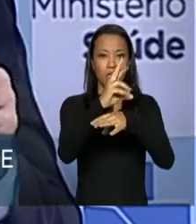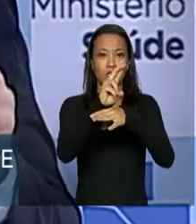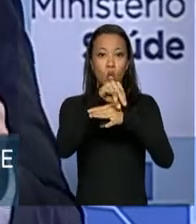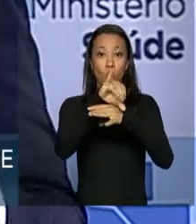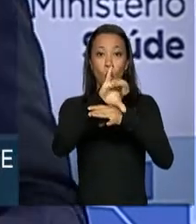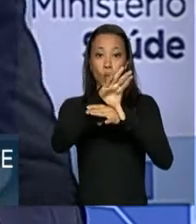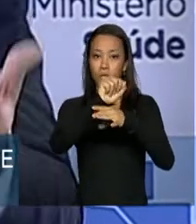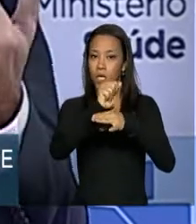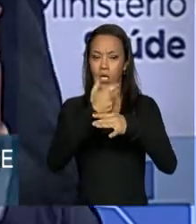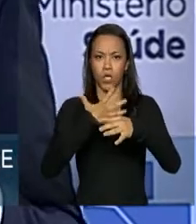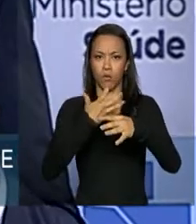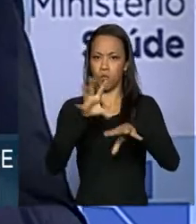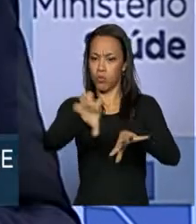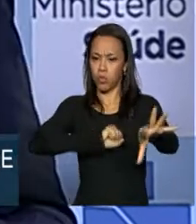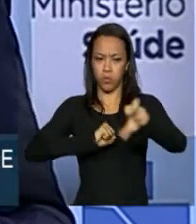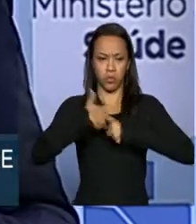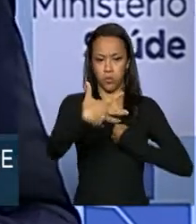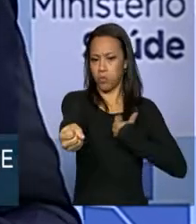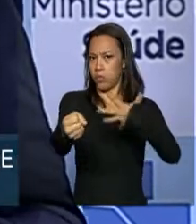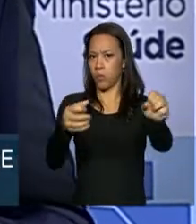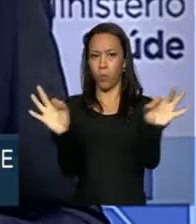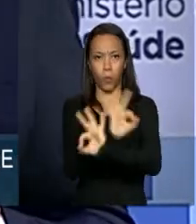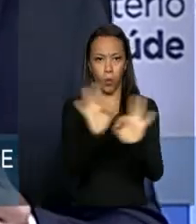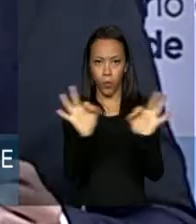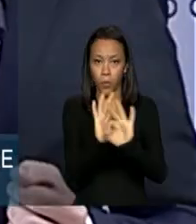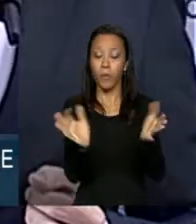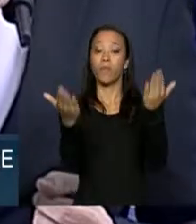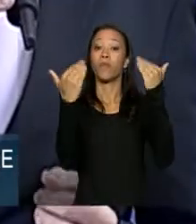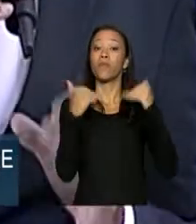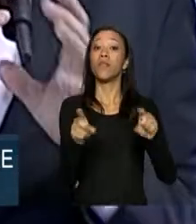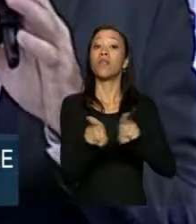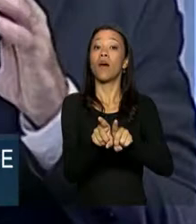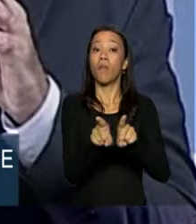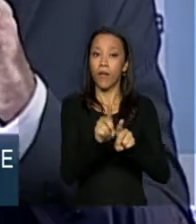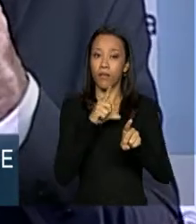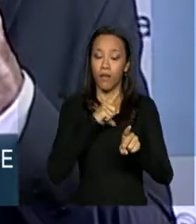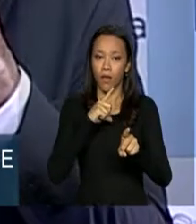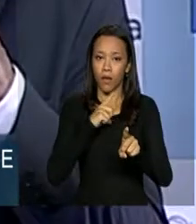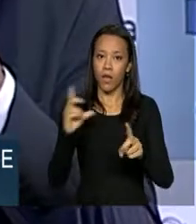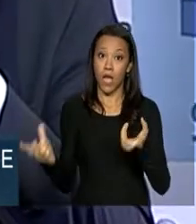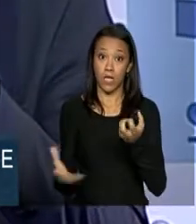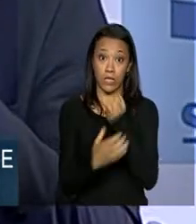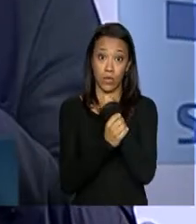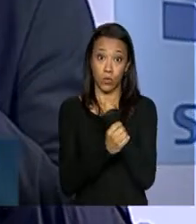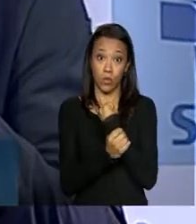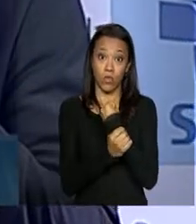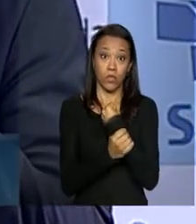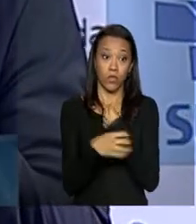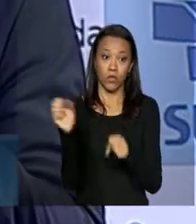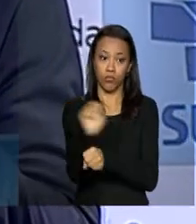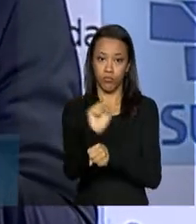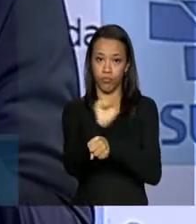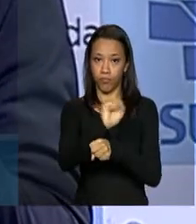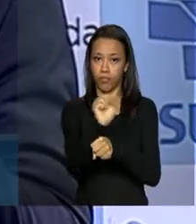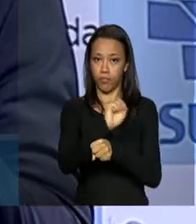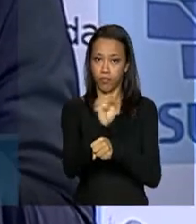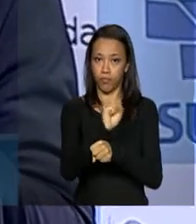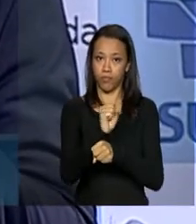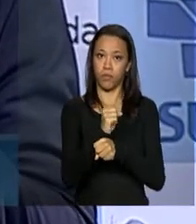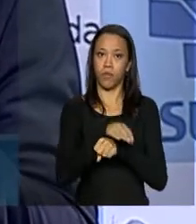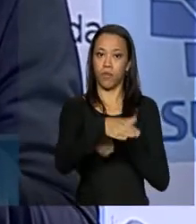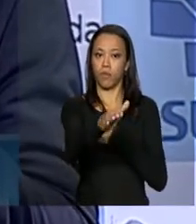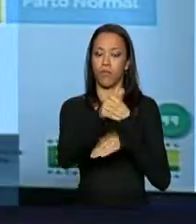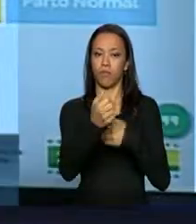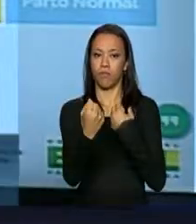transmissíveis. E, além do mais, são também incorporadas o incentivo à segurança no trânsito, o incentivo à cultura da